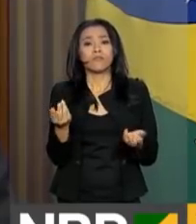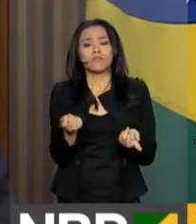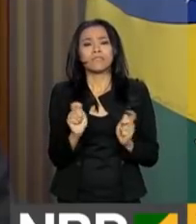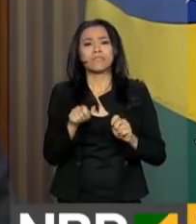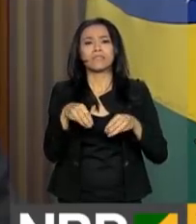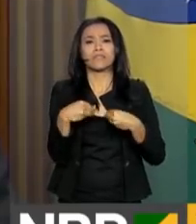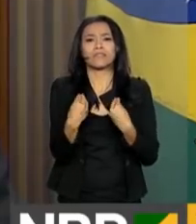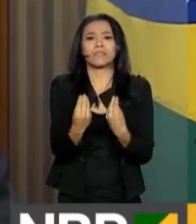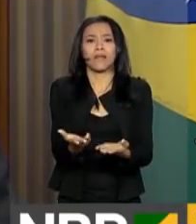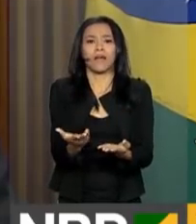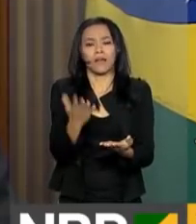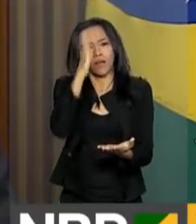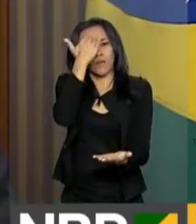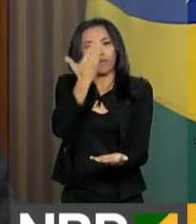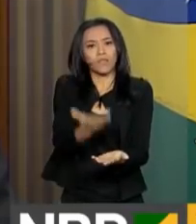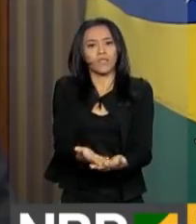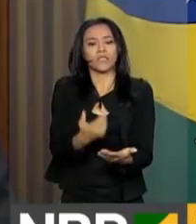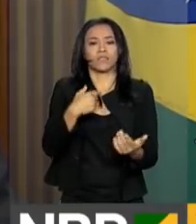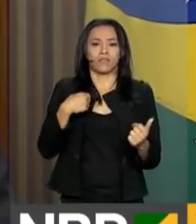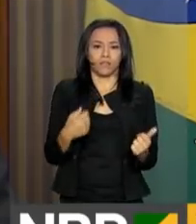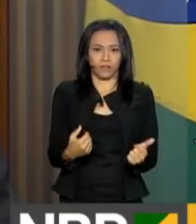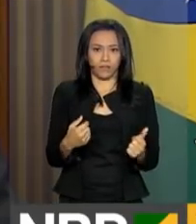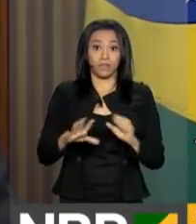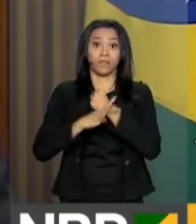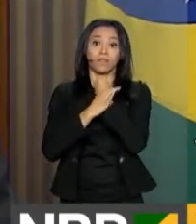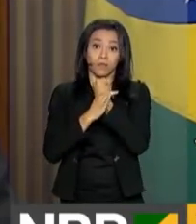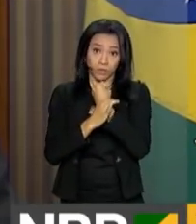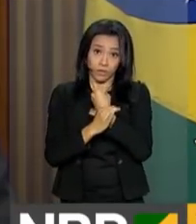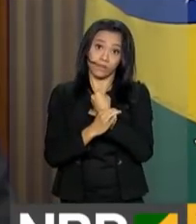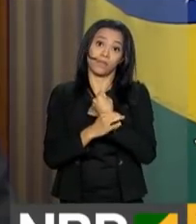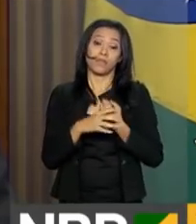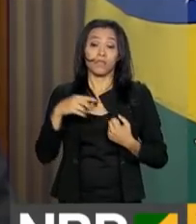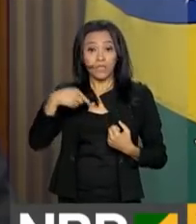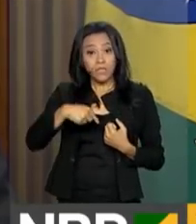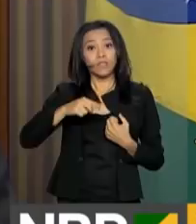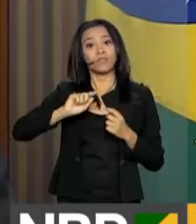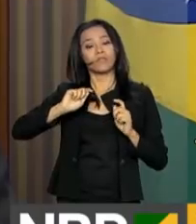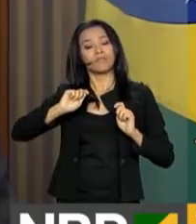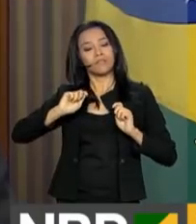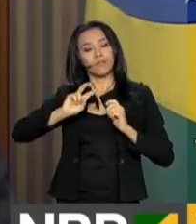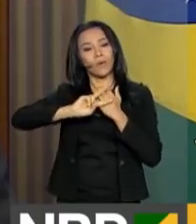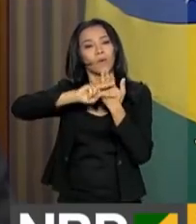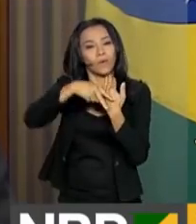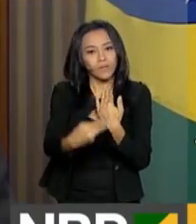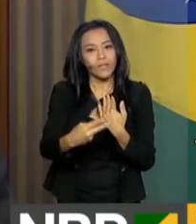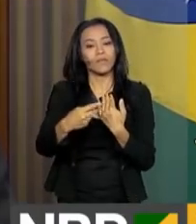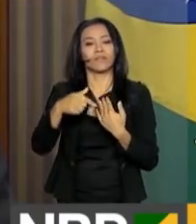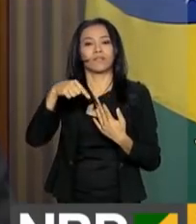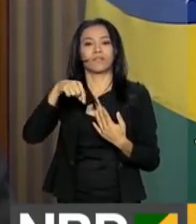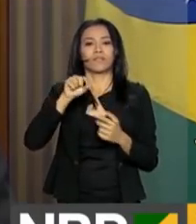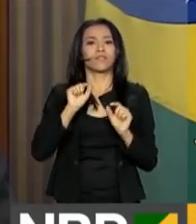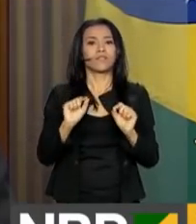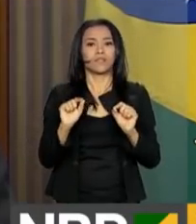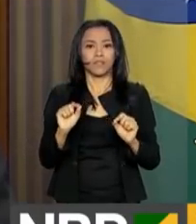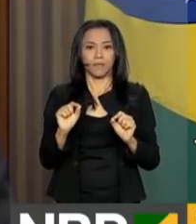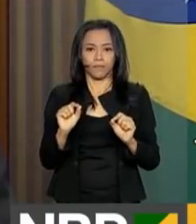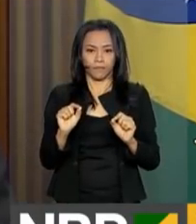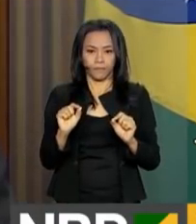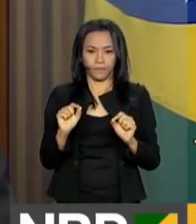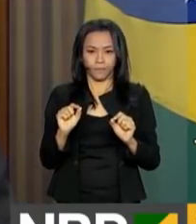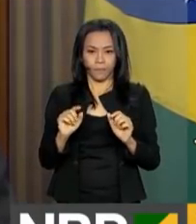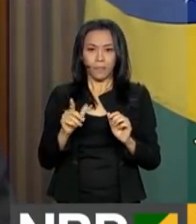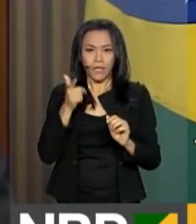credibilidade ea confiança e credibilidade que gera os patamares recordes têm sido